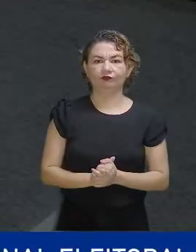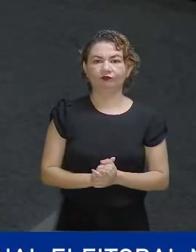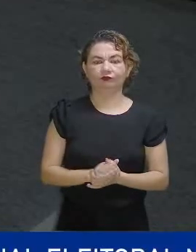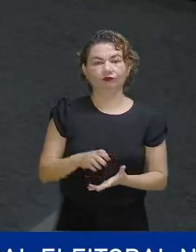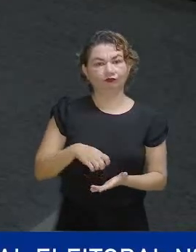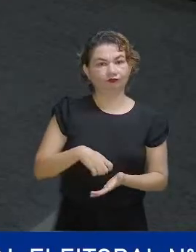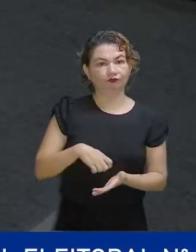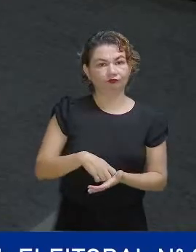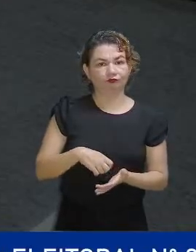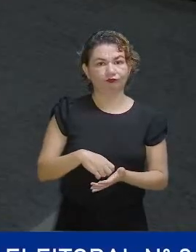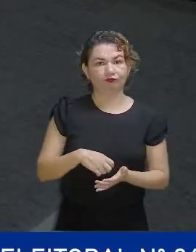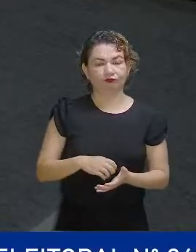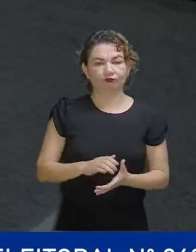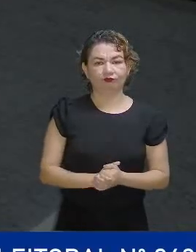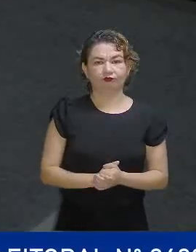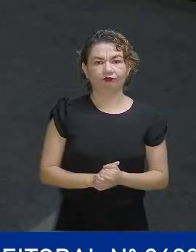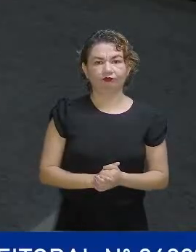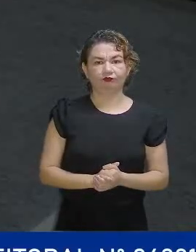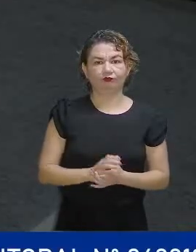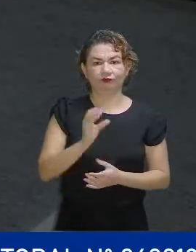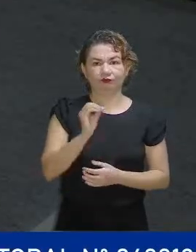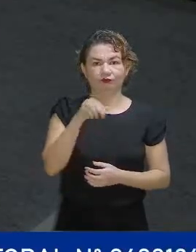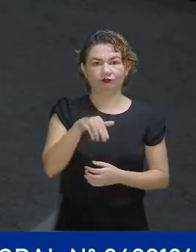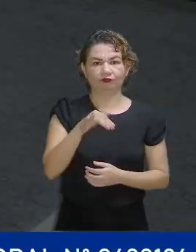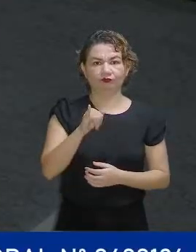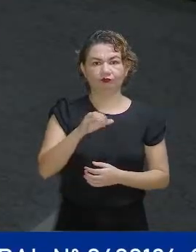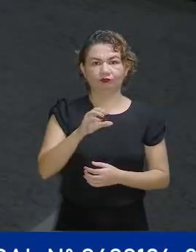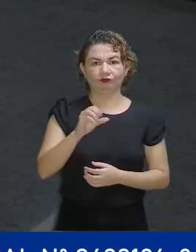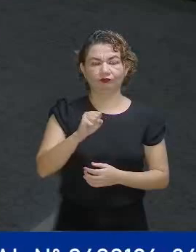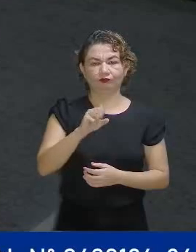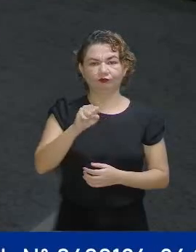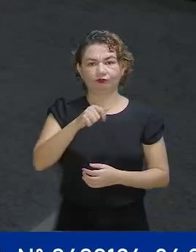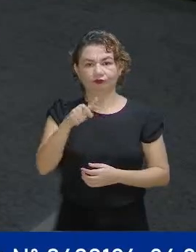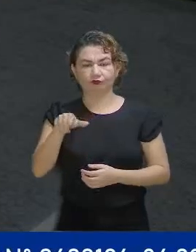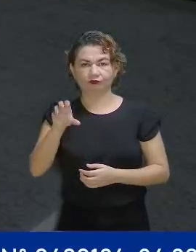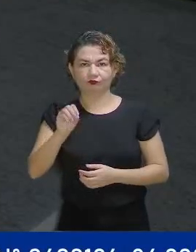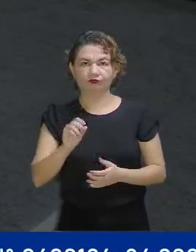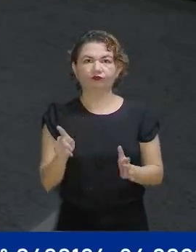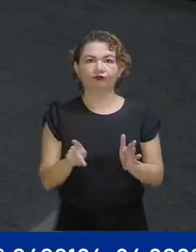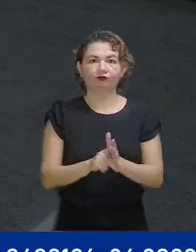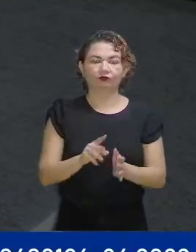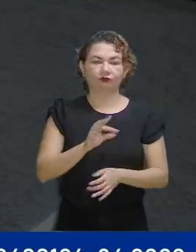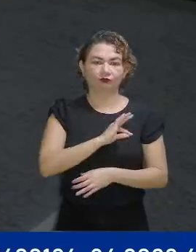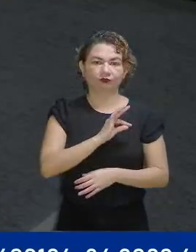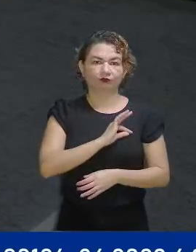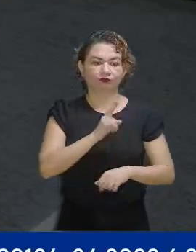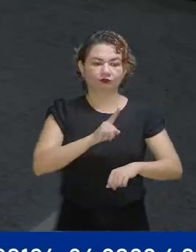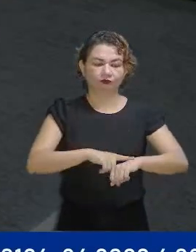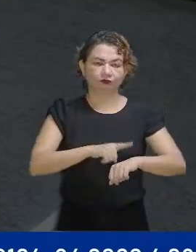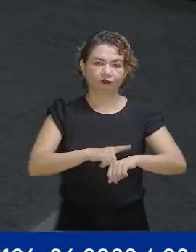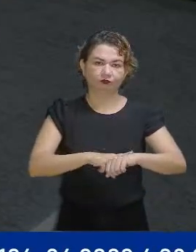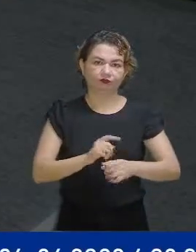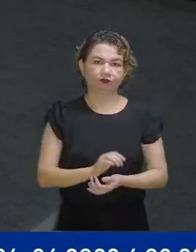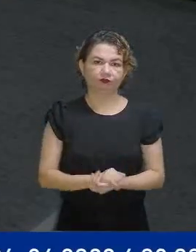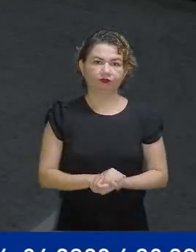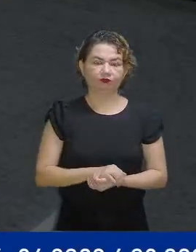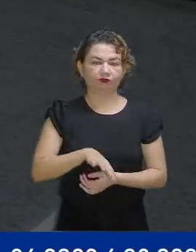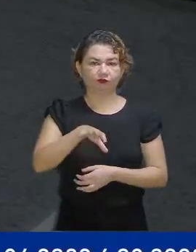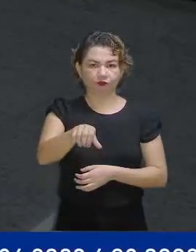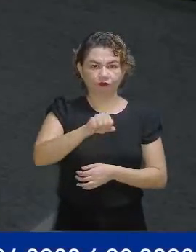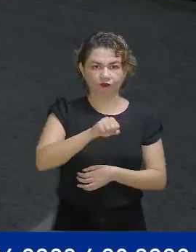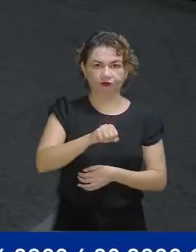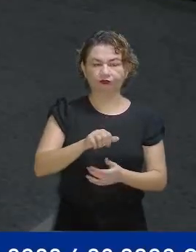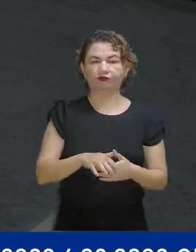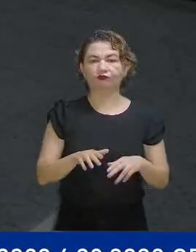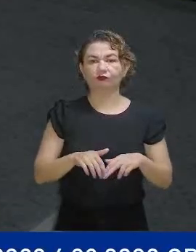fundamentou principalmente em confissão informal prestada a policiais durante a abordagem, sem observância ao